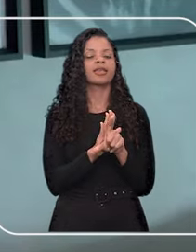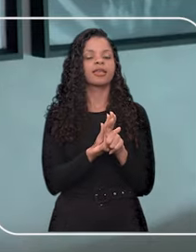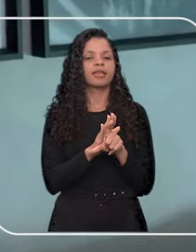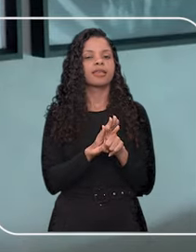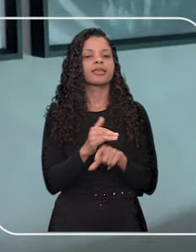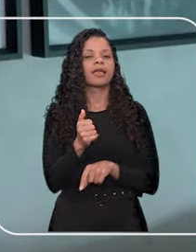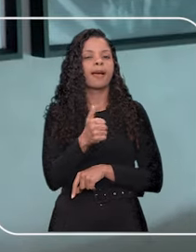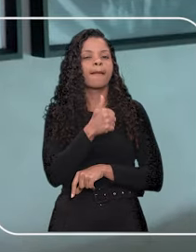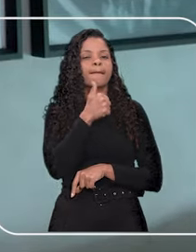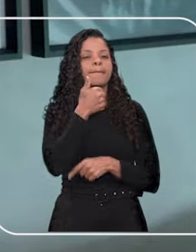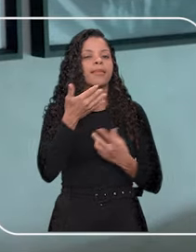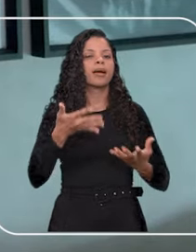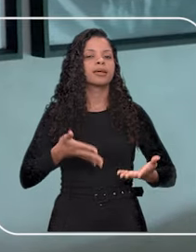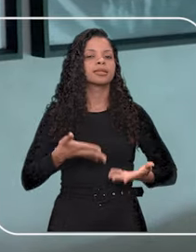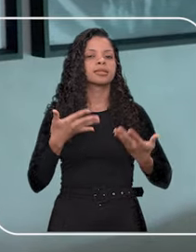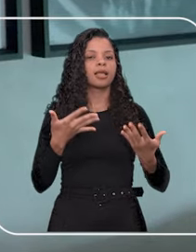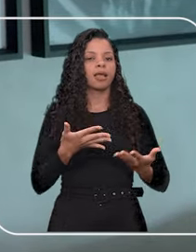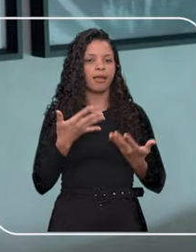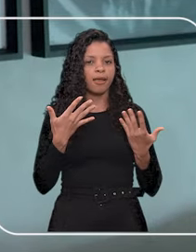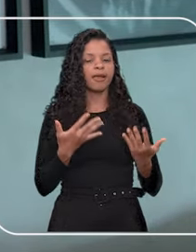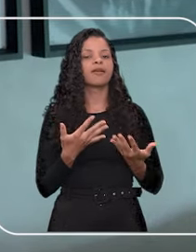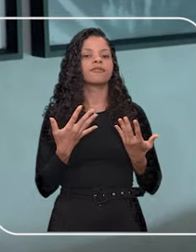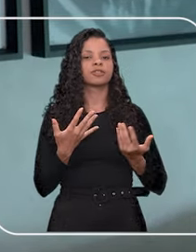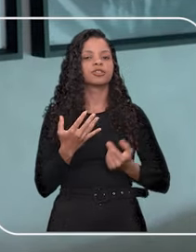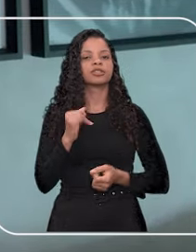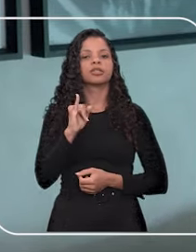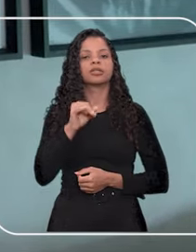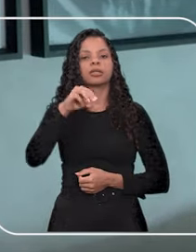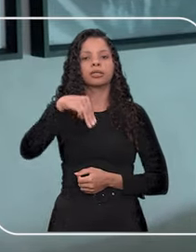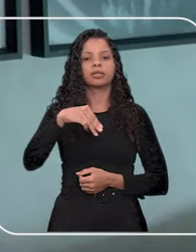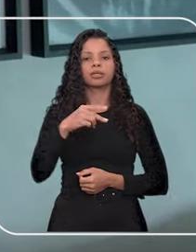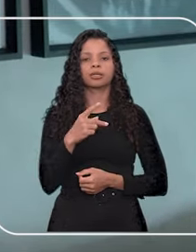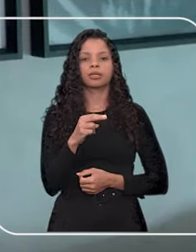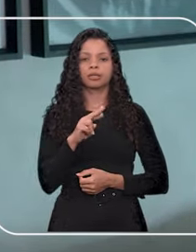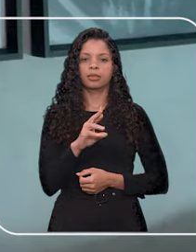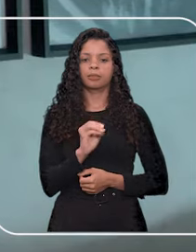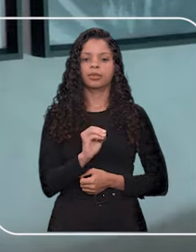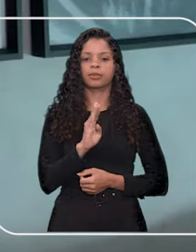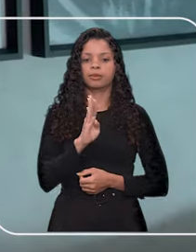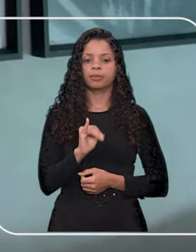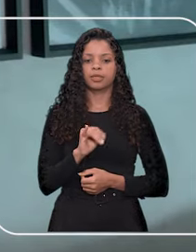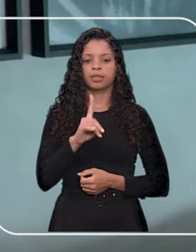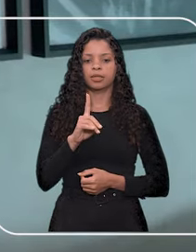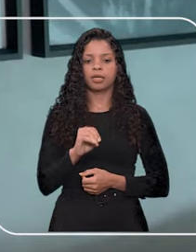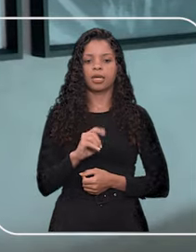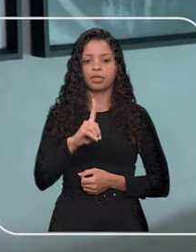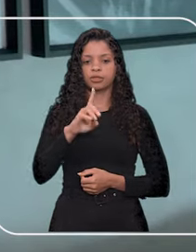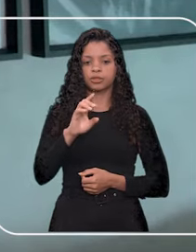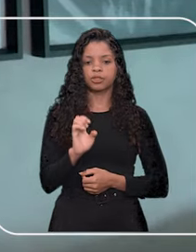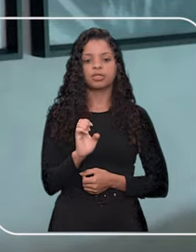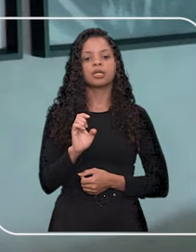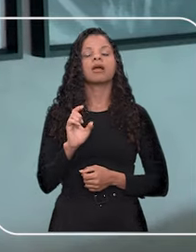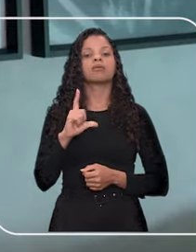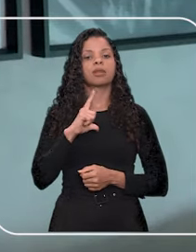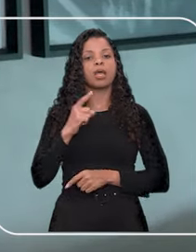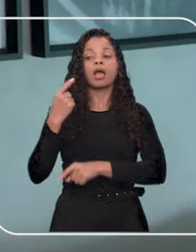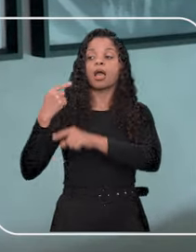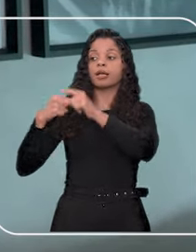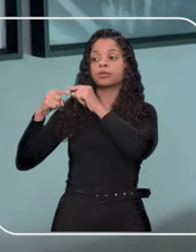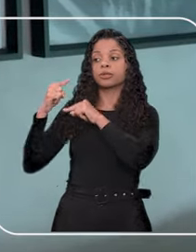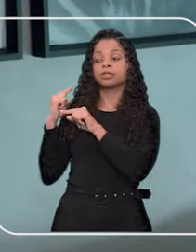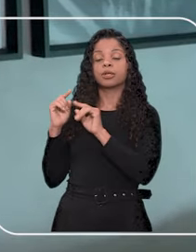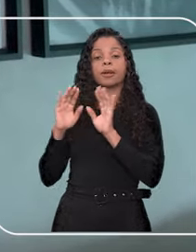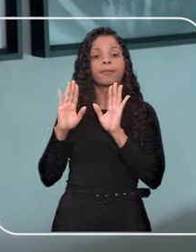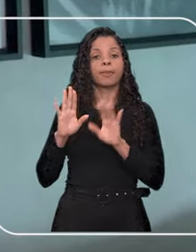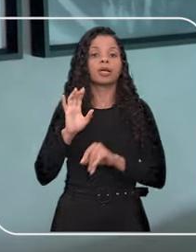benéfica para esses casos de improbidade administrativa quando estamos avaliando a modalidade culposa ela retroage mas ela